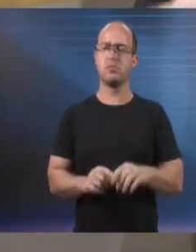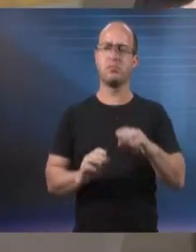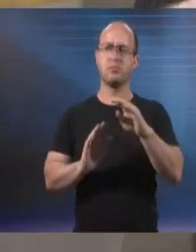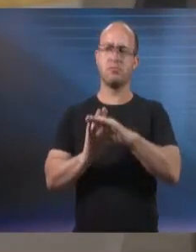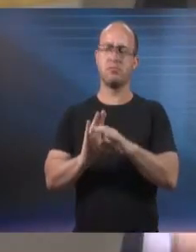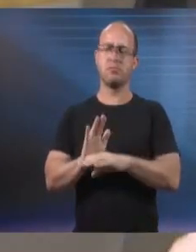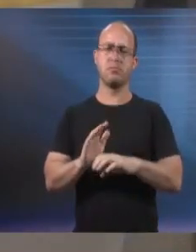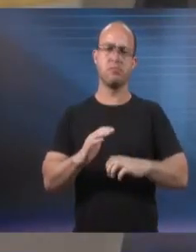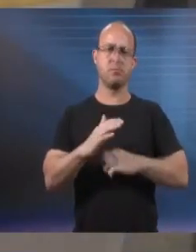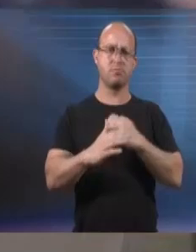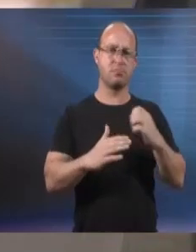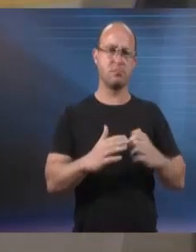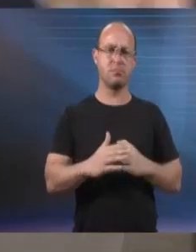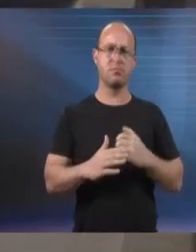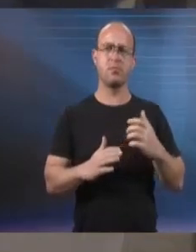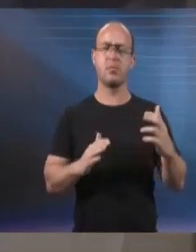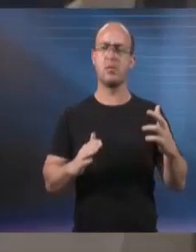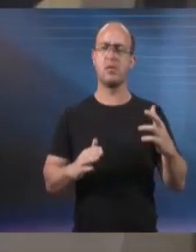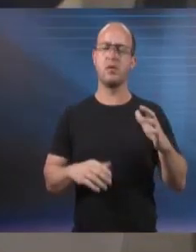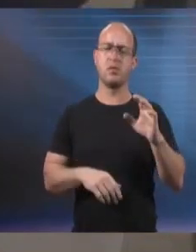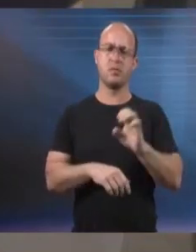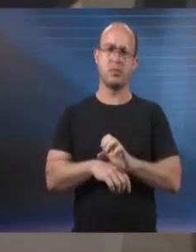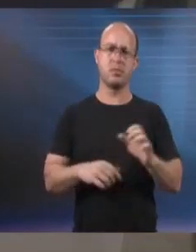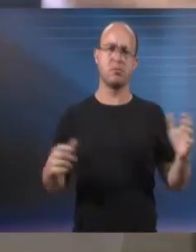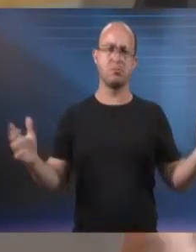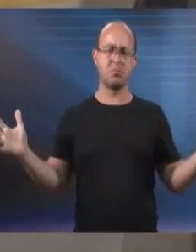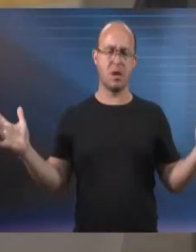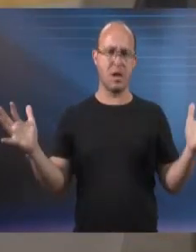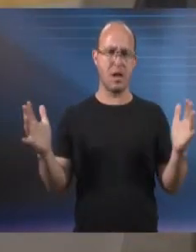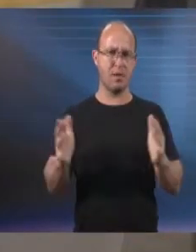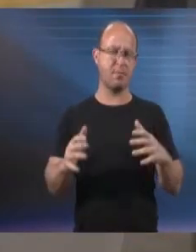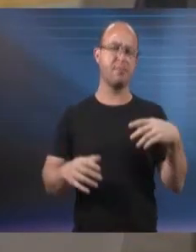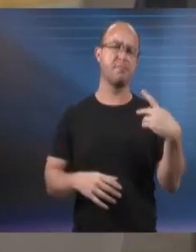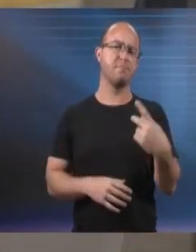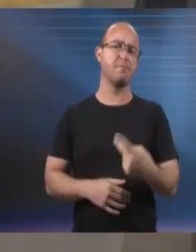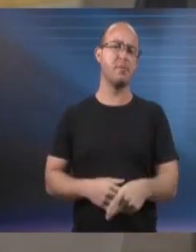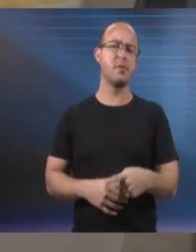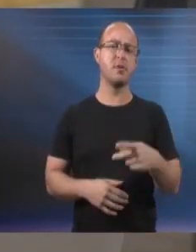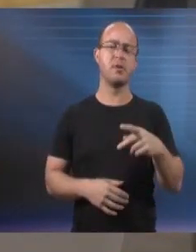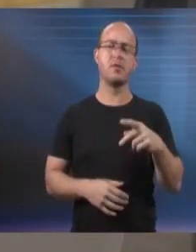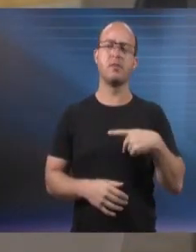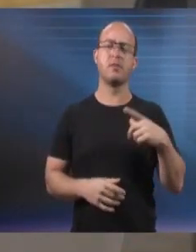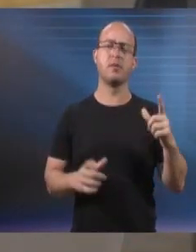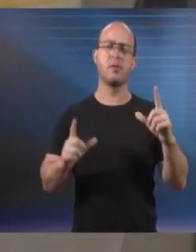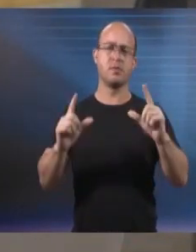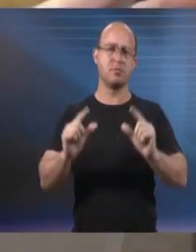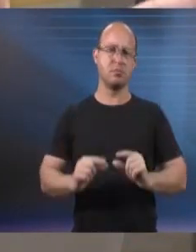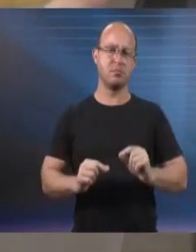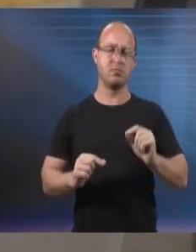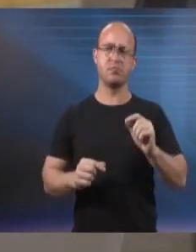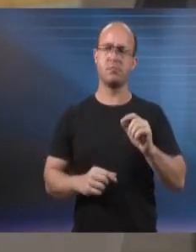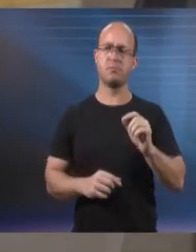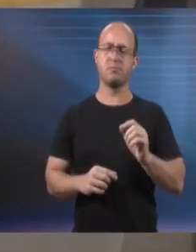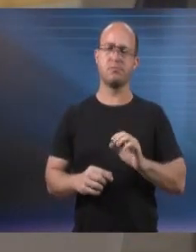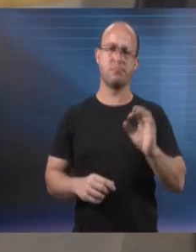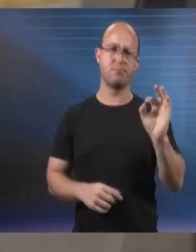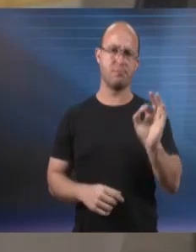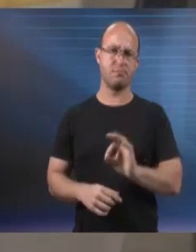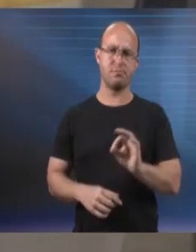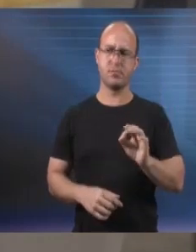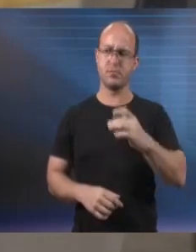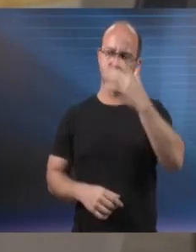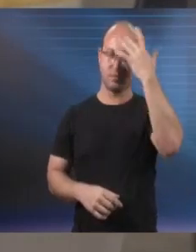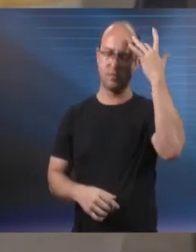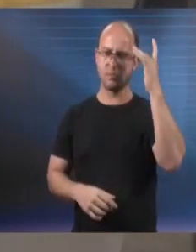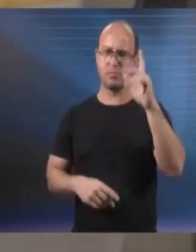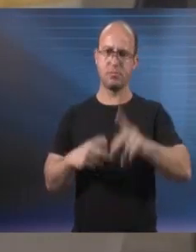relação das empresas que eles disseram que o Estado ia atrair para cá por causa da redução dessa alíquota, porque até agora o povo do Rio